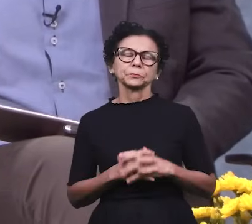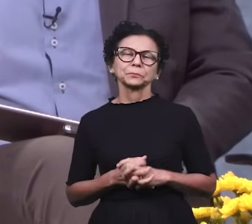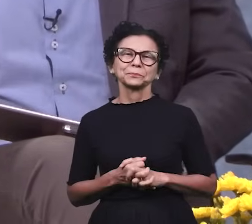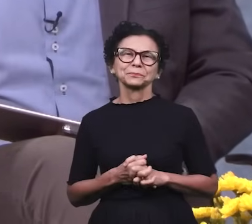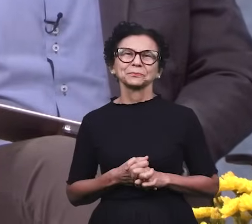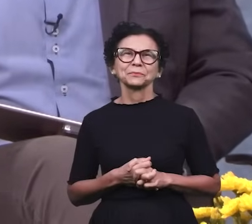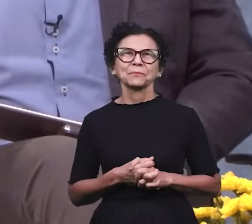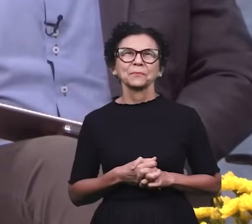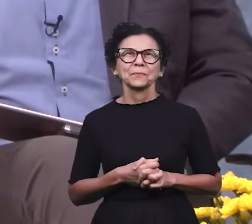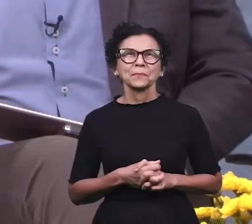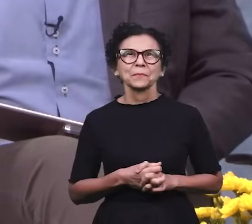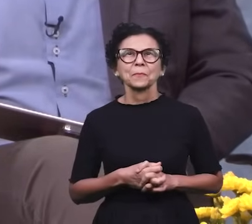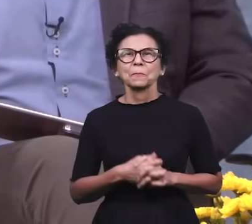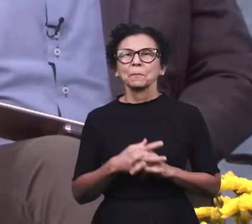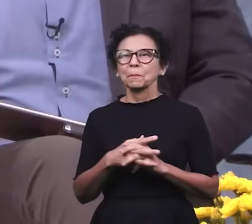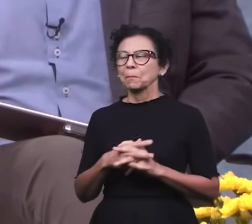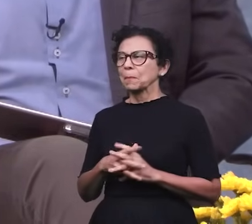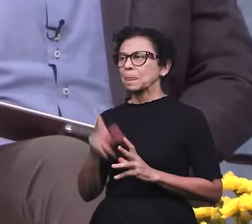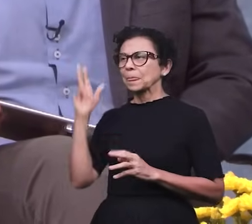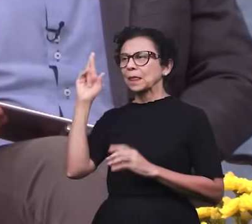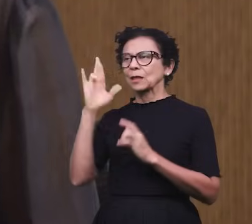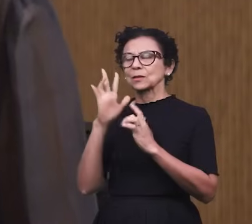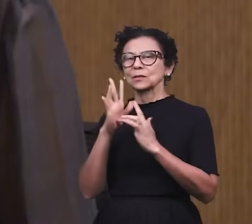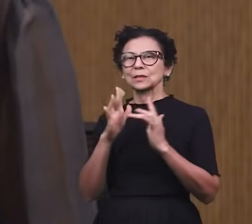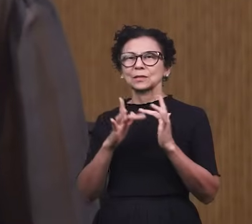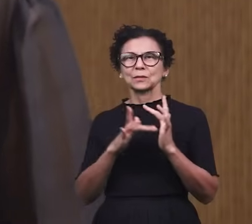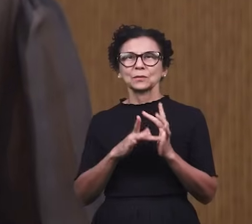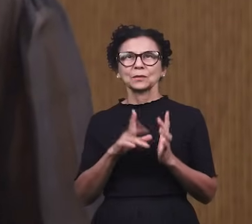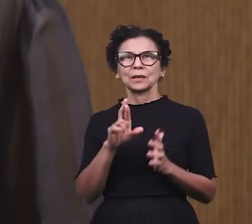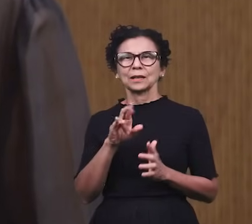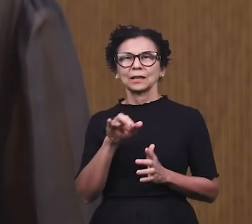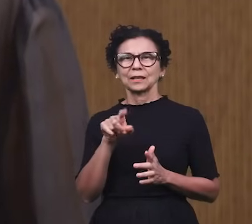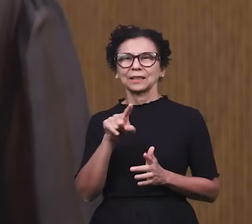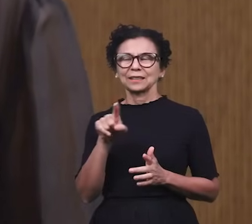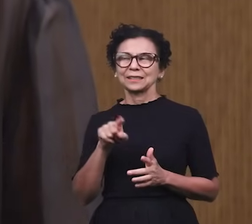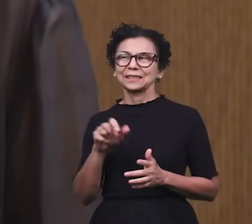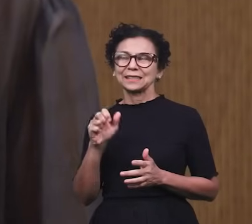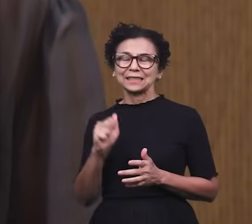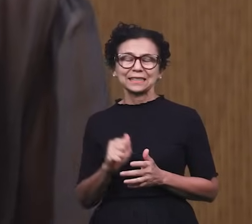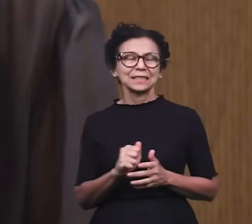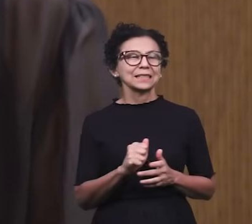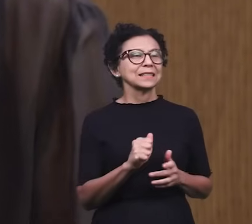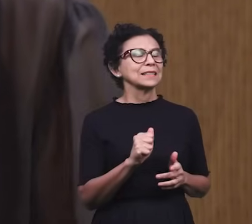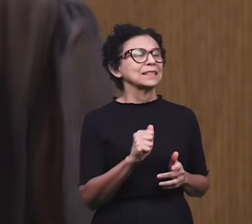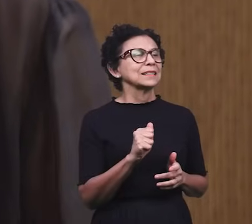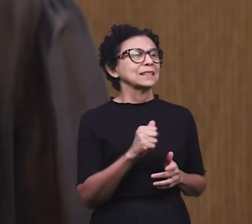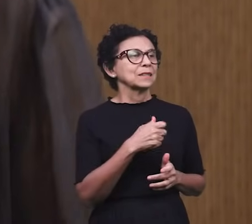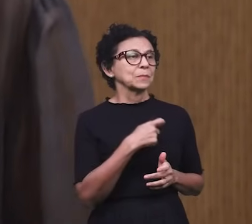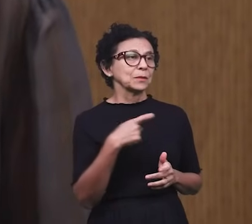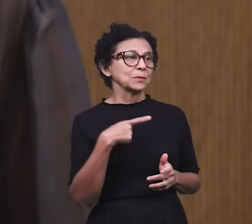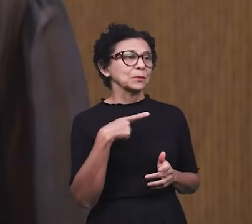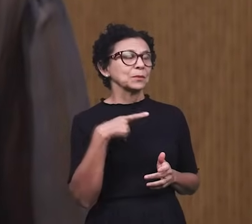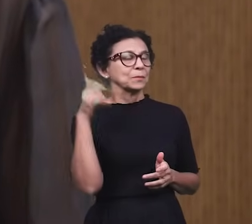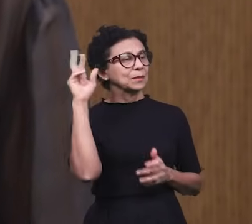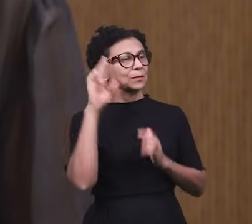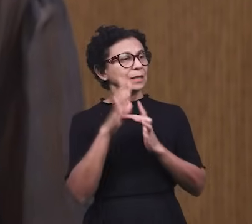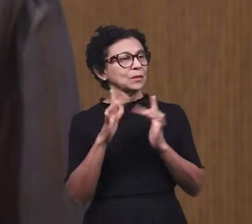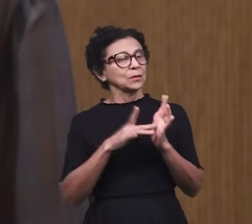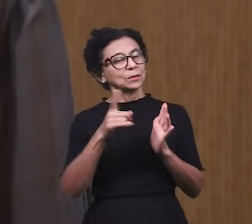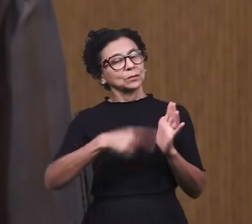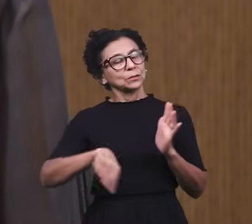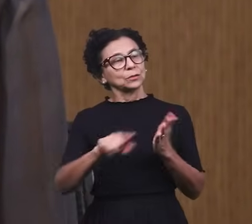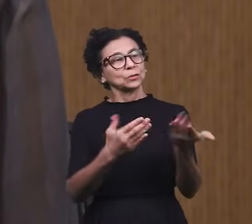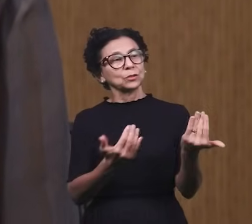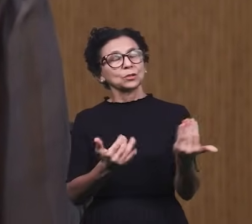A minha colega Raíssa, que está aqui. Pai do Senhor, Raíssa. Pai do Senhor, pastor. Pai do Senhor, Daniel. A todos os jovens que estão nos assistindo. Como